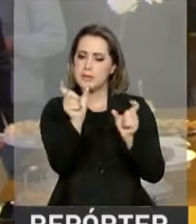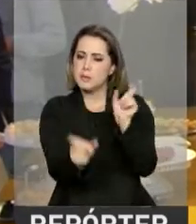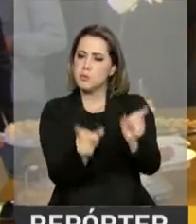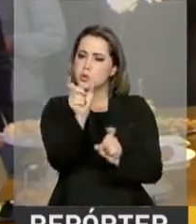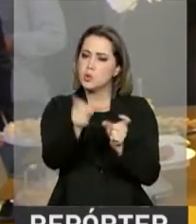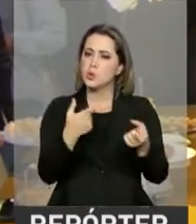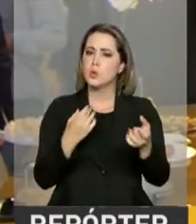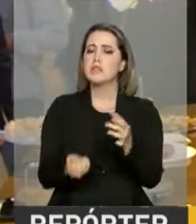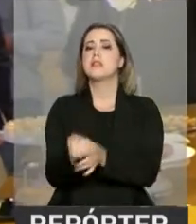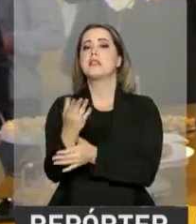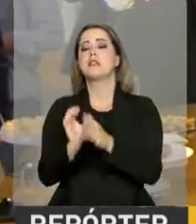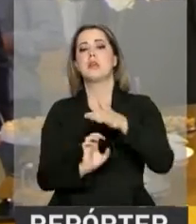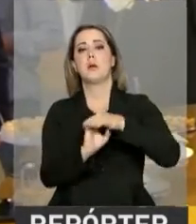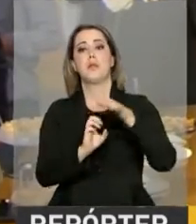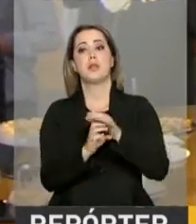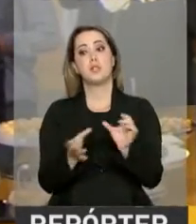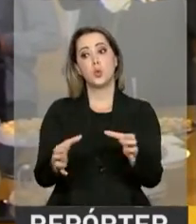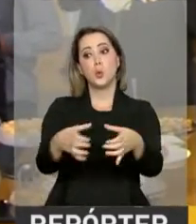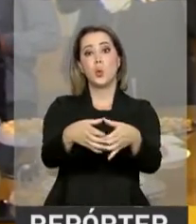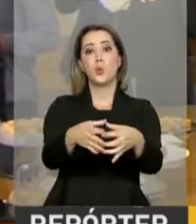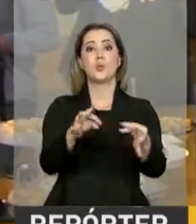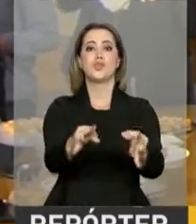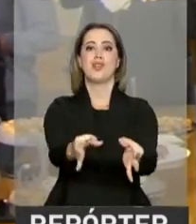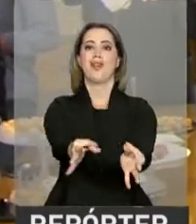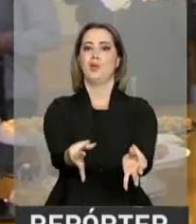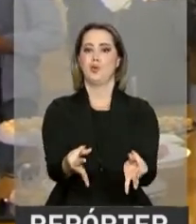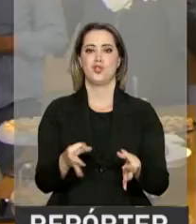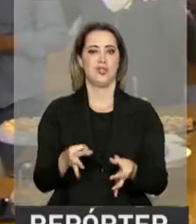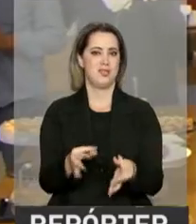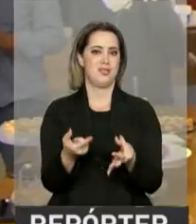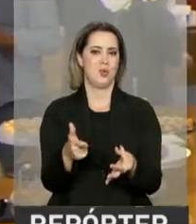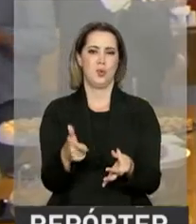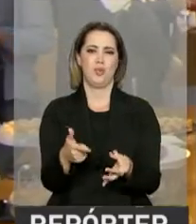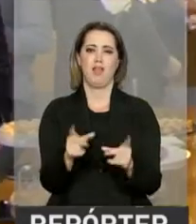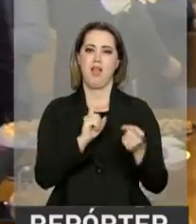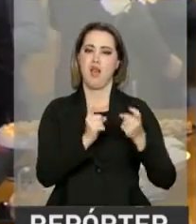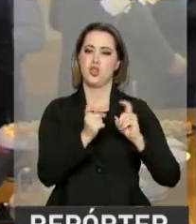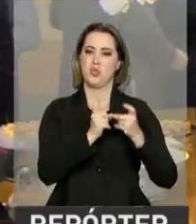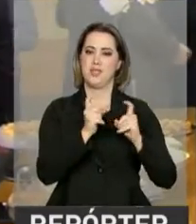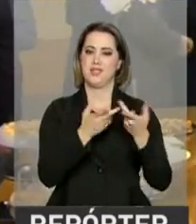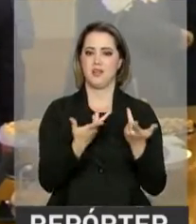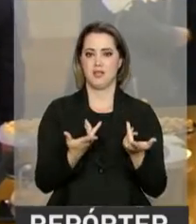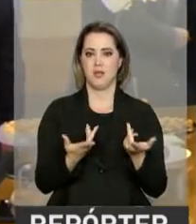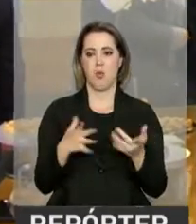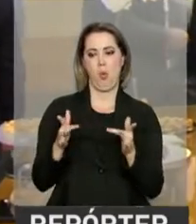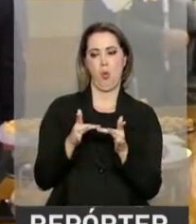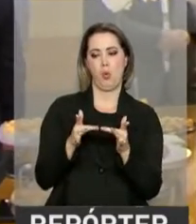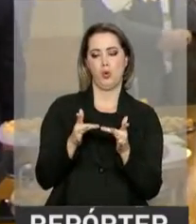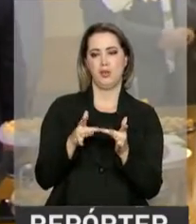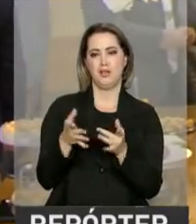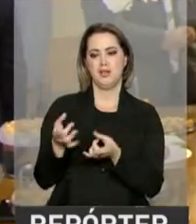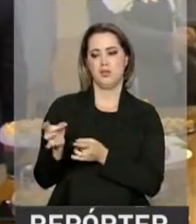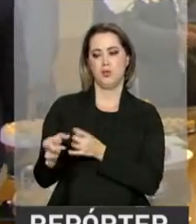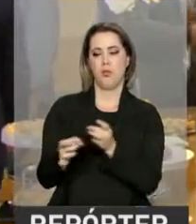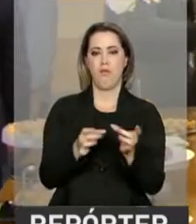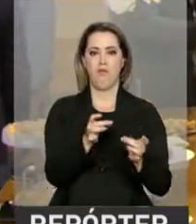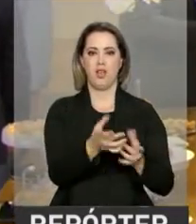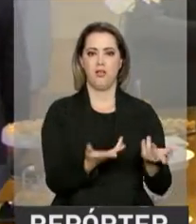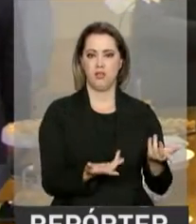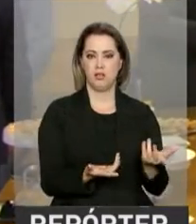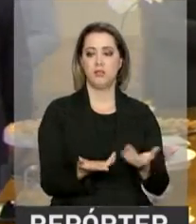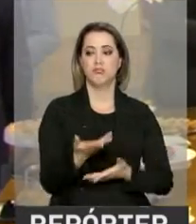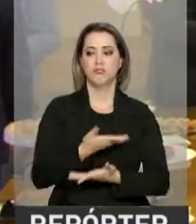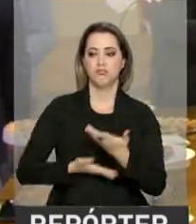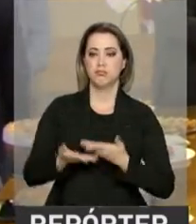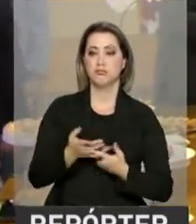área de tecnologia, eles não são da área de negócio, eles não têm conhecimento de negócios, eles não têm conexões com o mundo empresarial